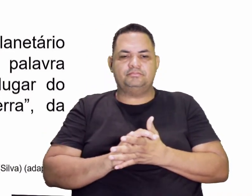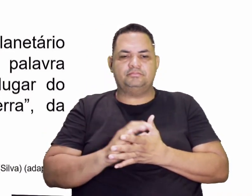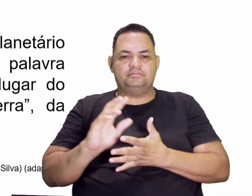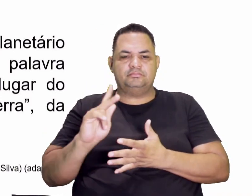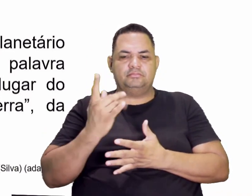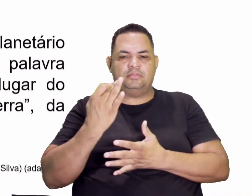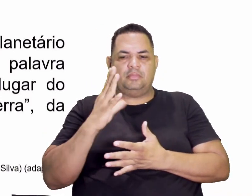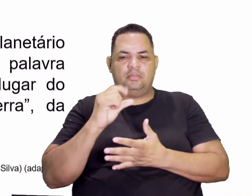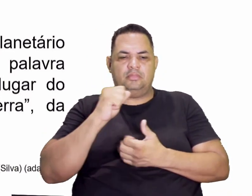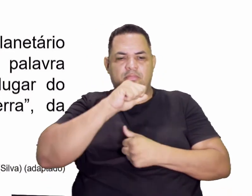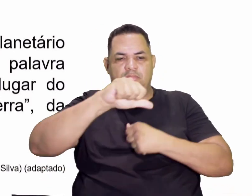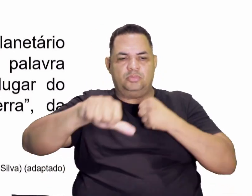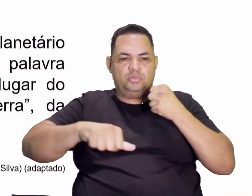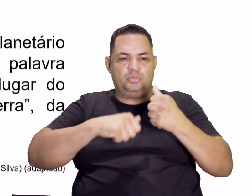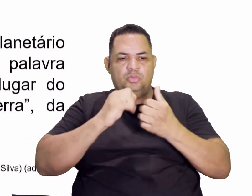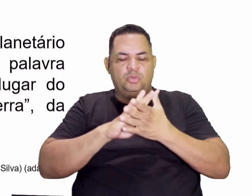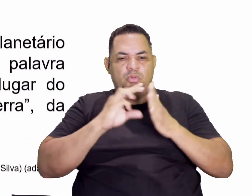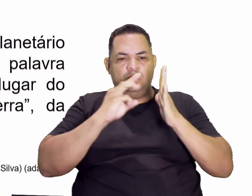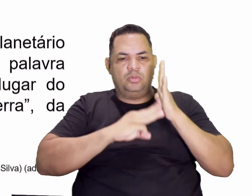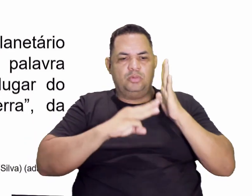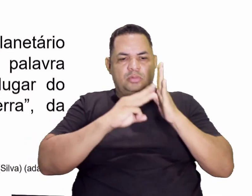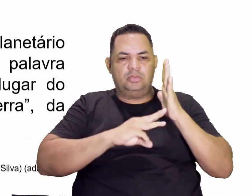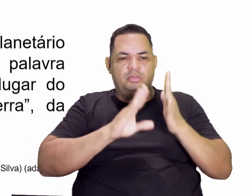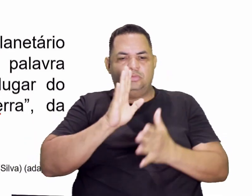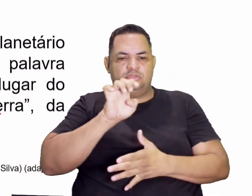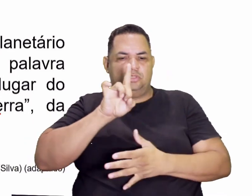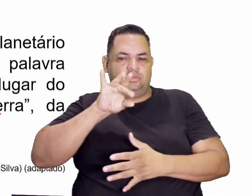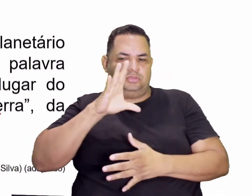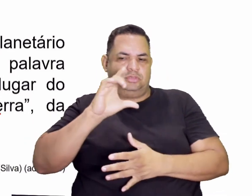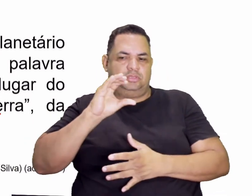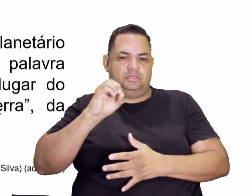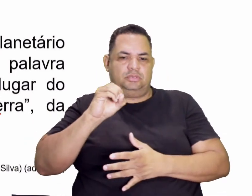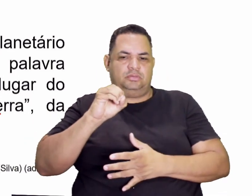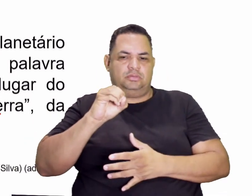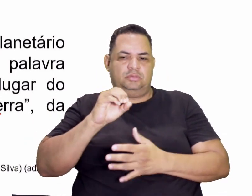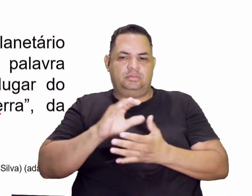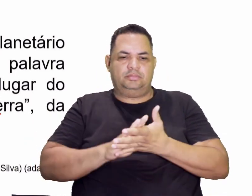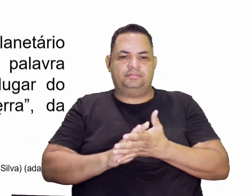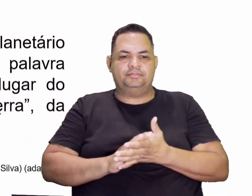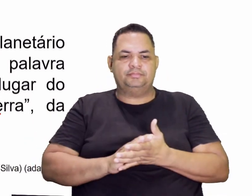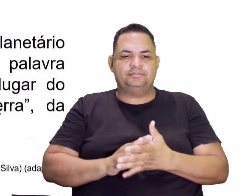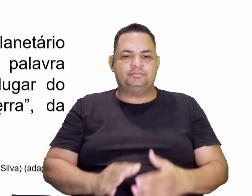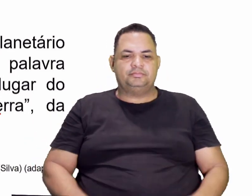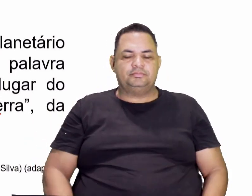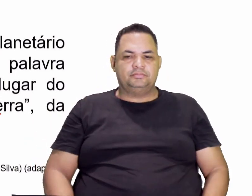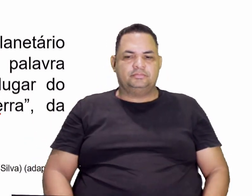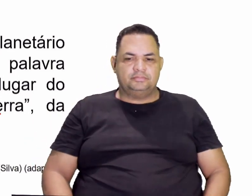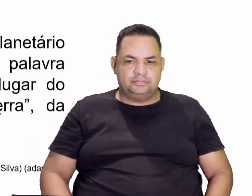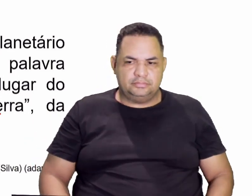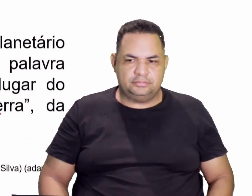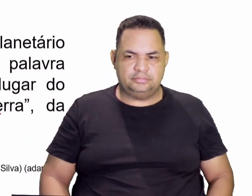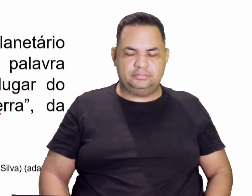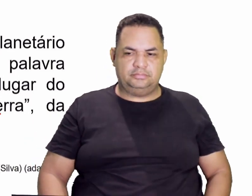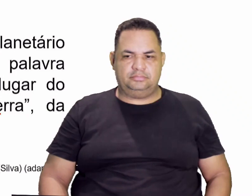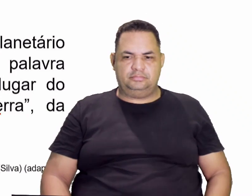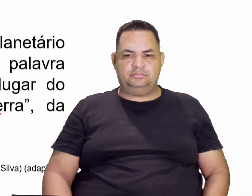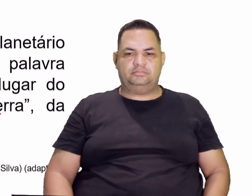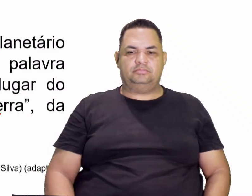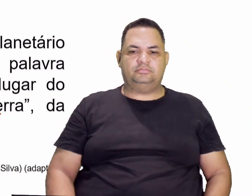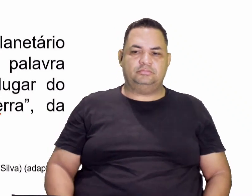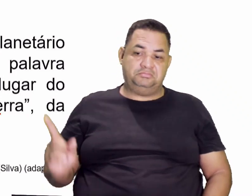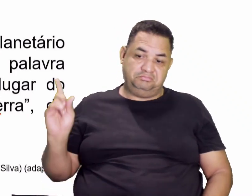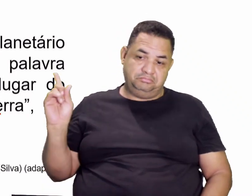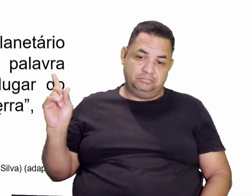Hélios, que ficou no lugar do modelo geocêntrico, centrado na Terra, da palavra grega Terra, que é geo. Tá